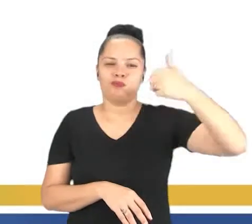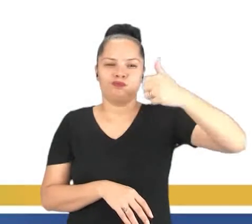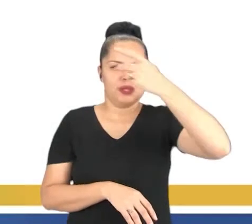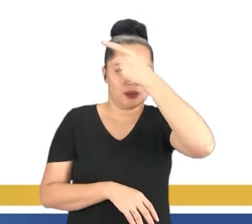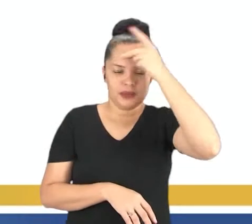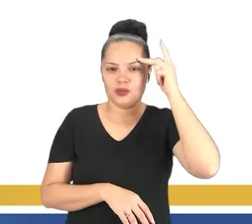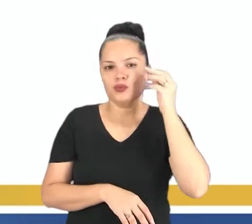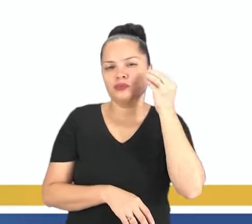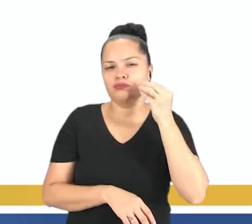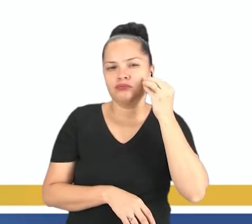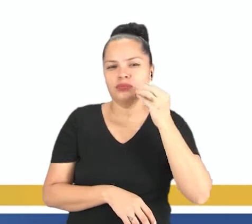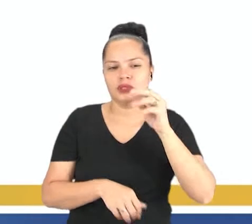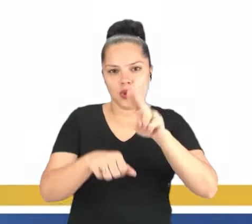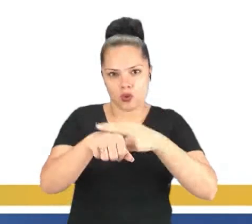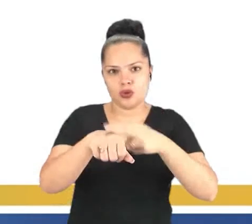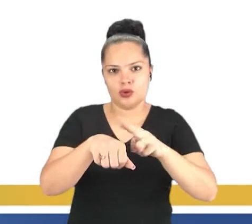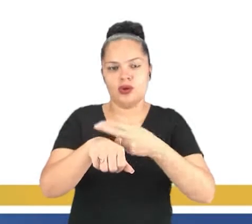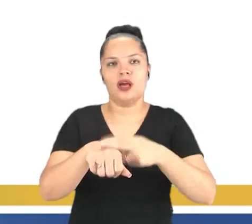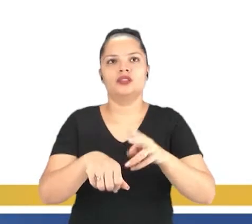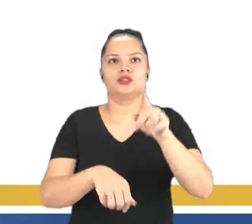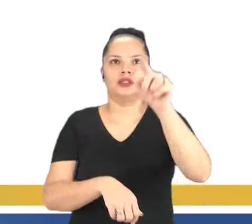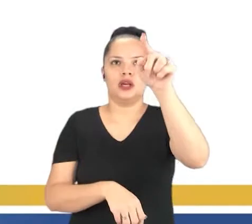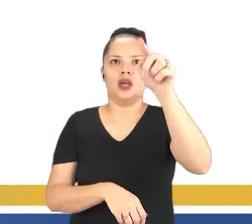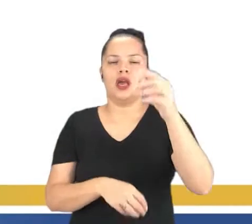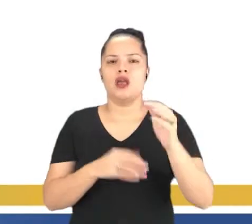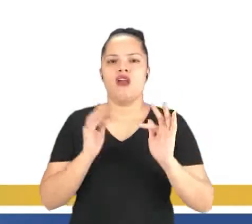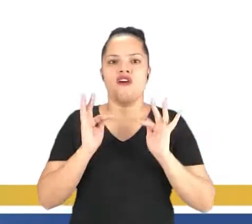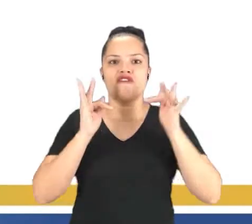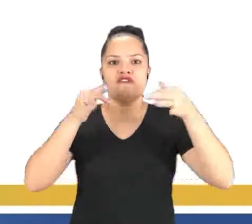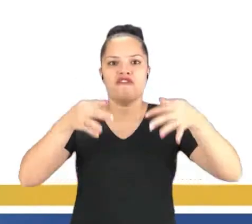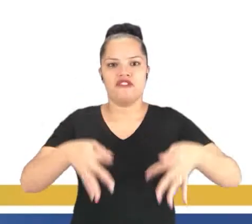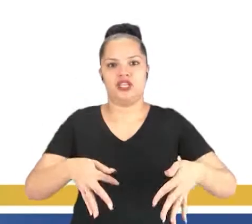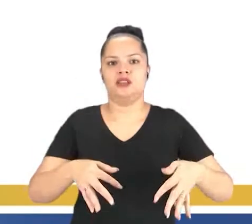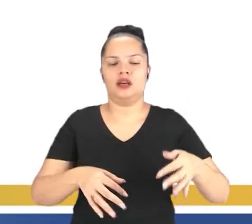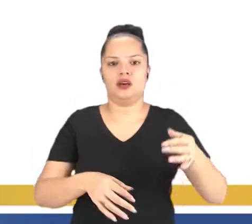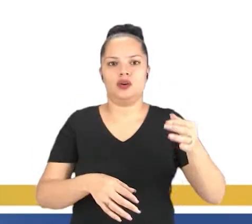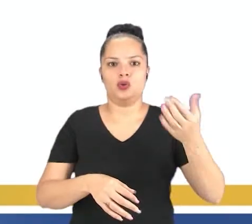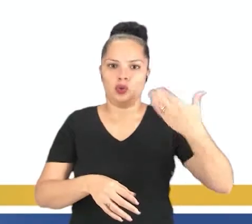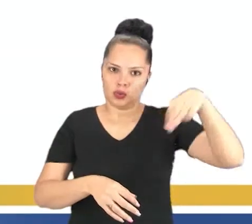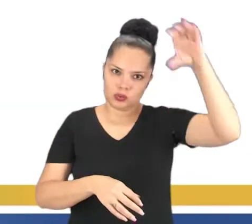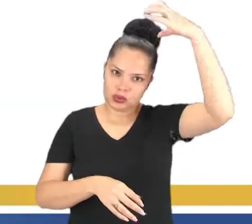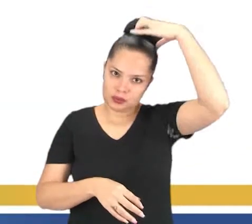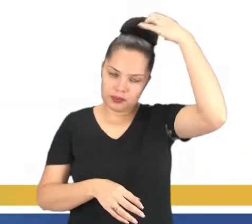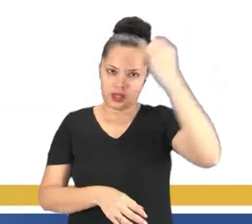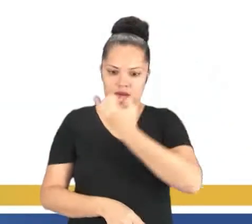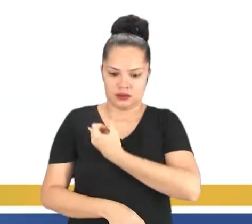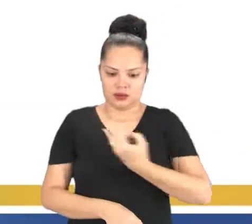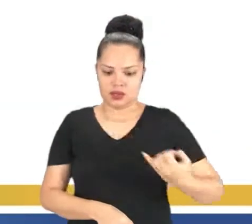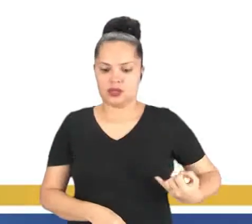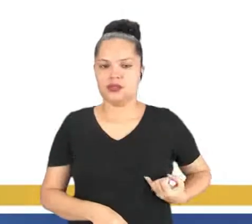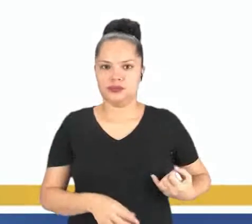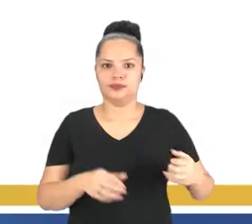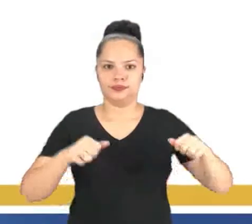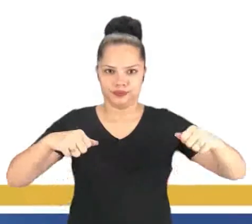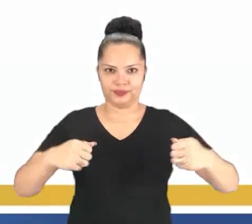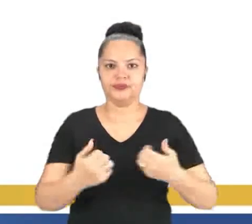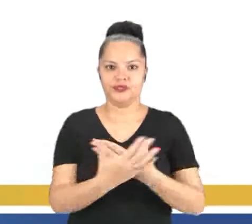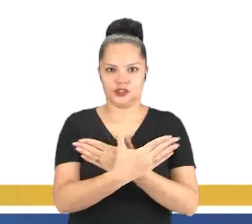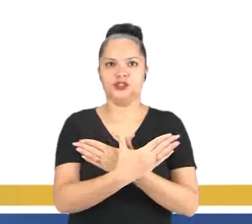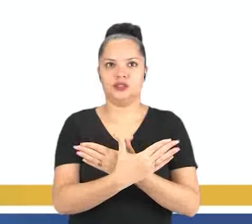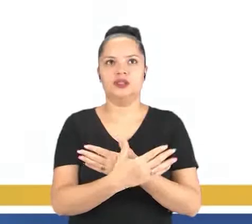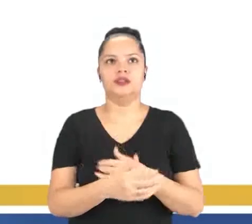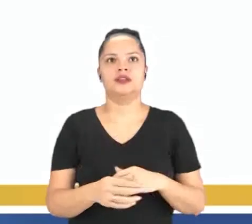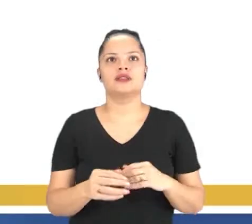e quero começou a ser destruído 1509 com as invasões espanholas que dominaram os astecas e tomaram grande parte